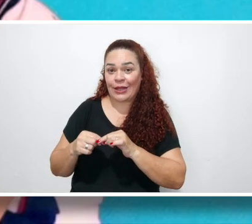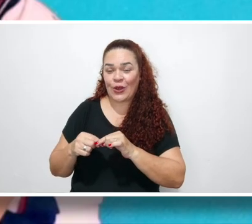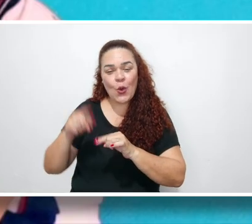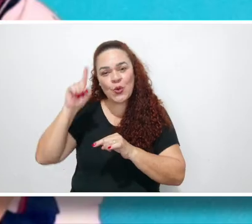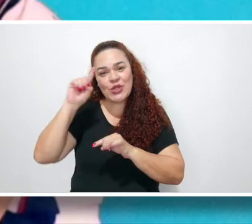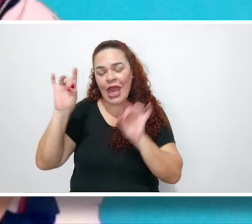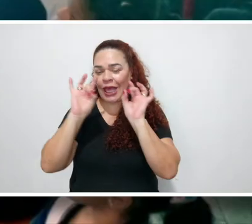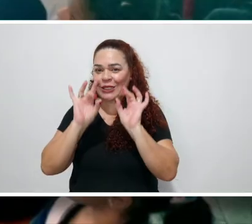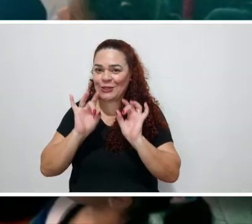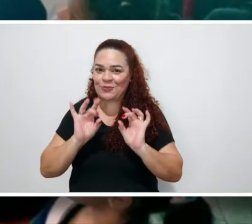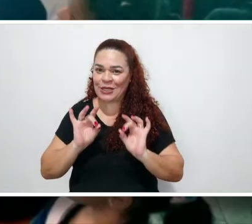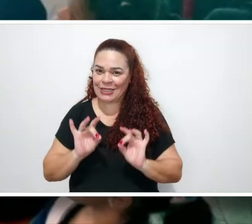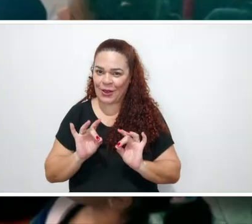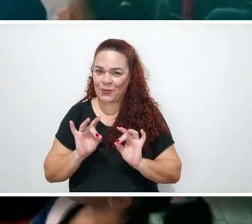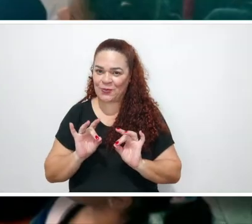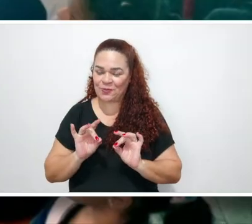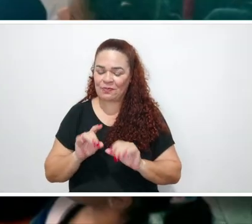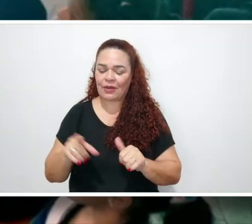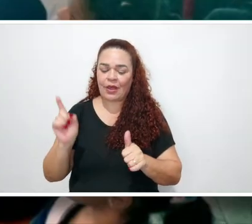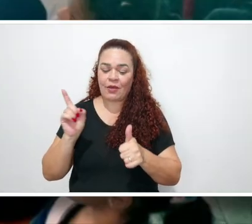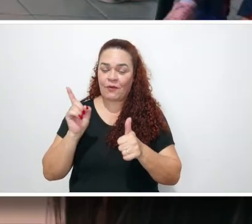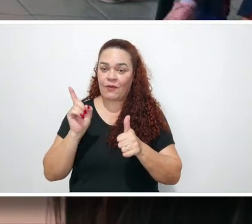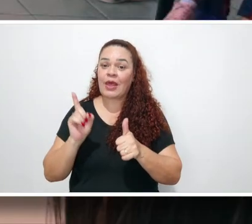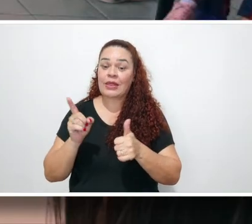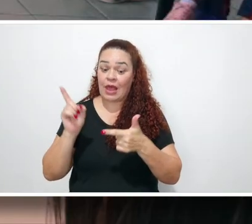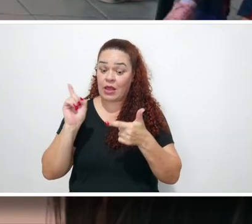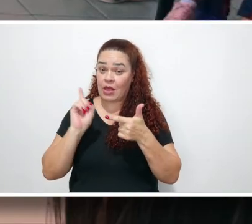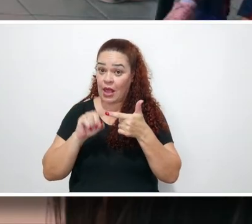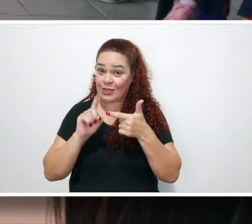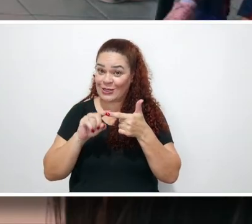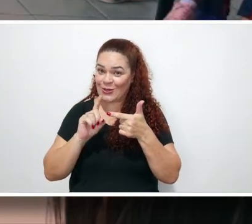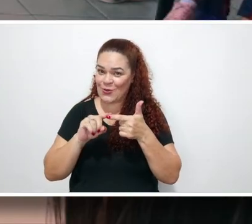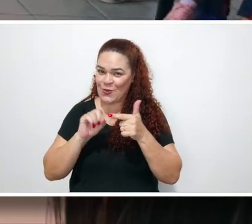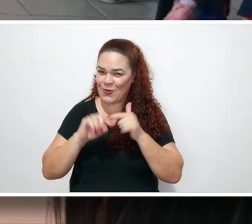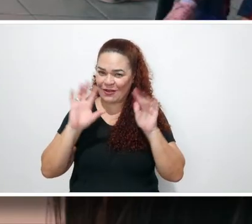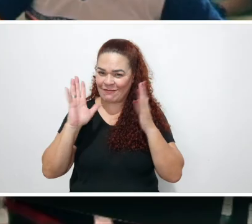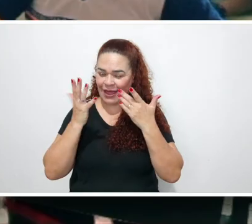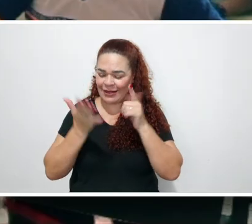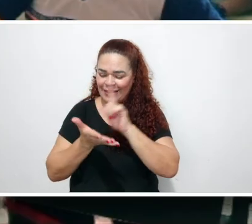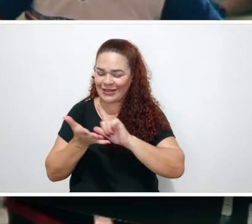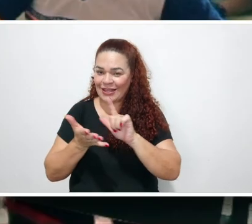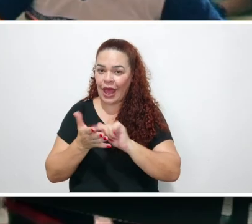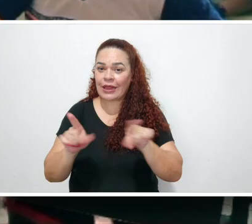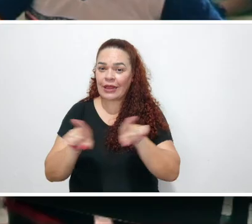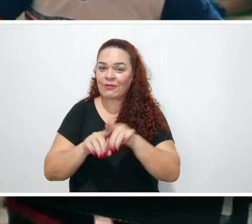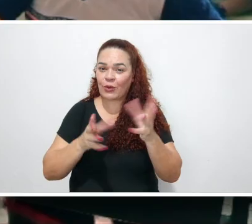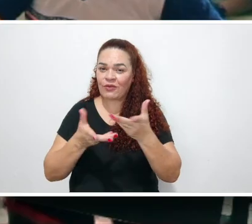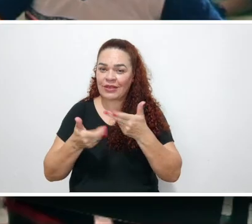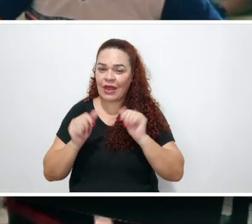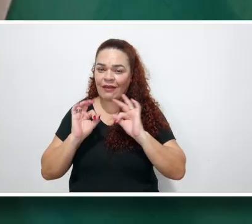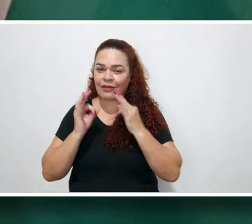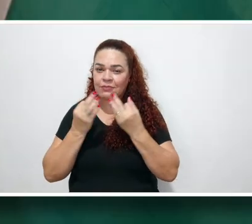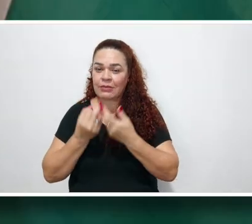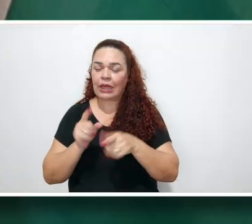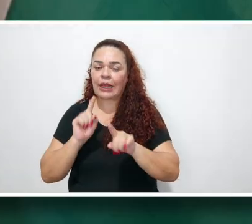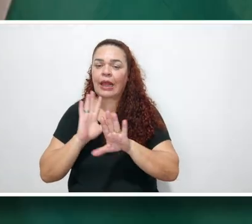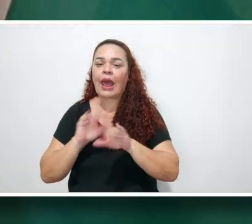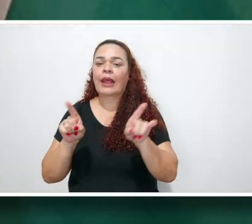sala. Foi um dia muito especial. E a gente pensa na segunda etapa, na segunda parada literária, estender